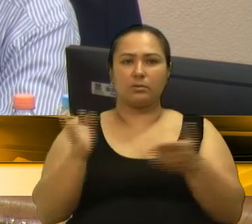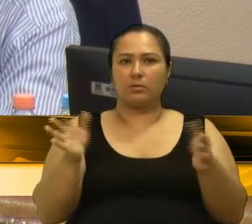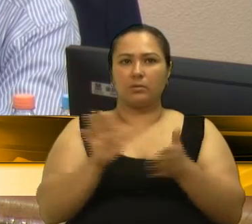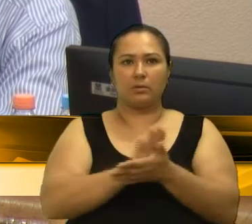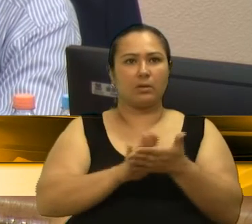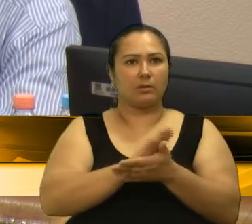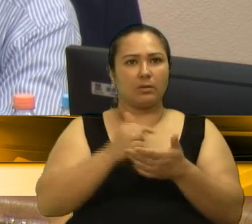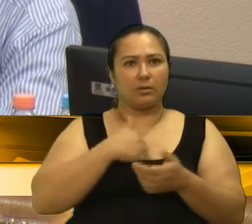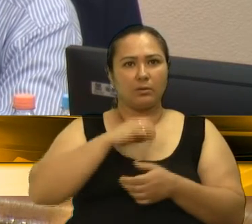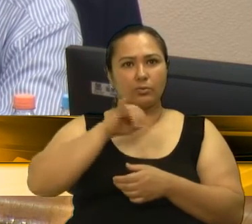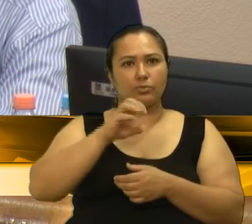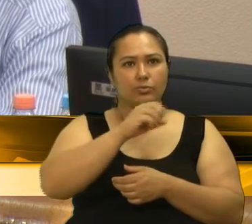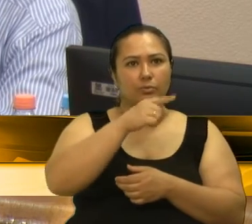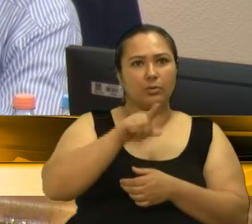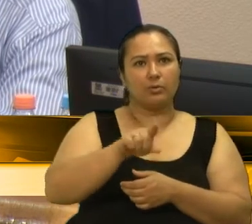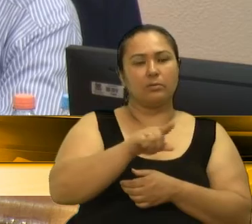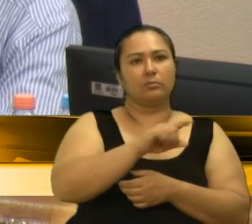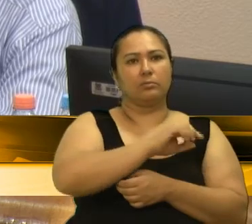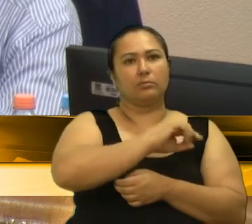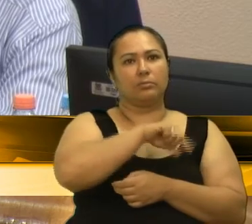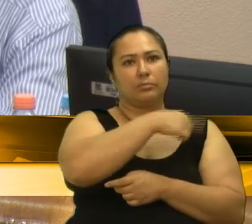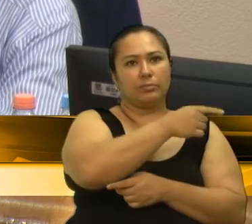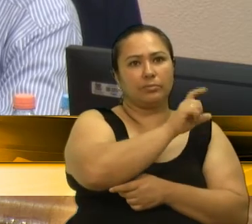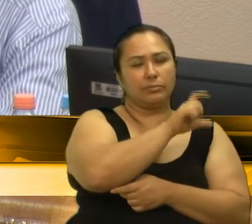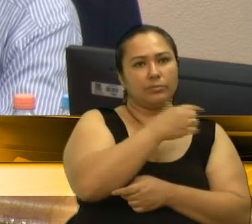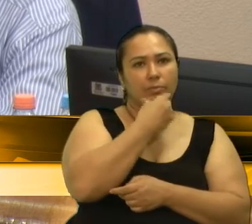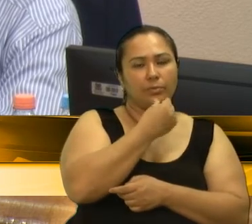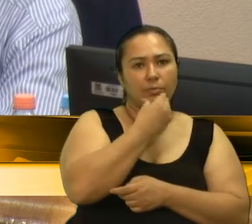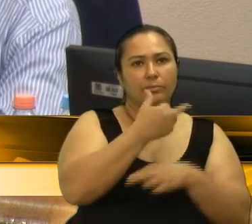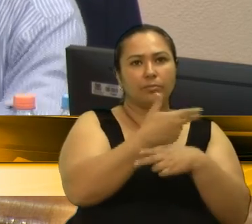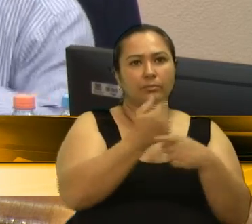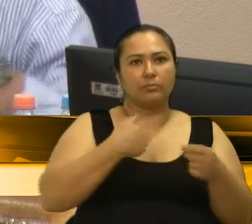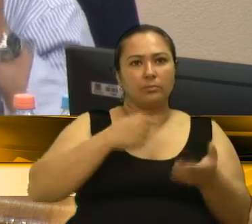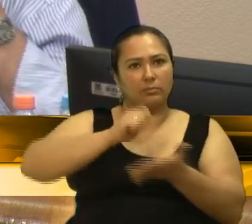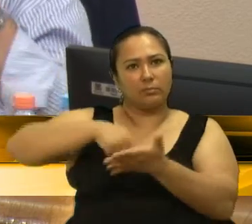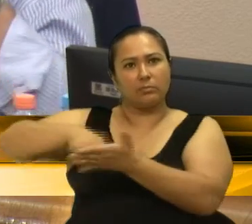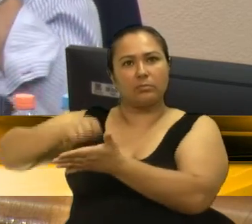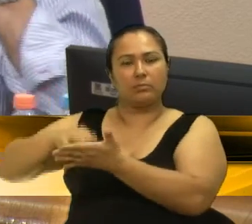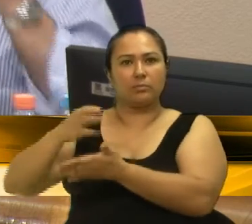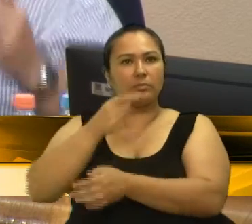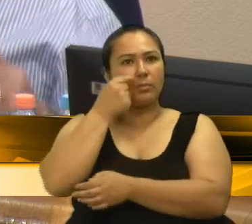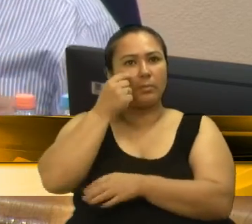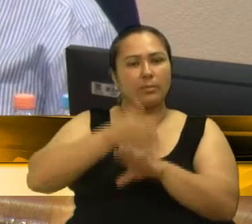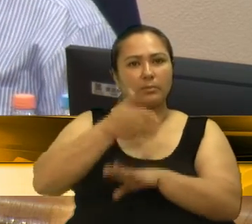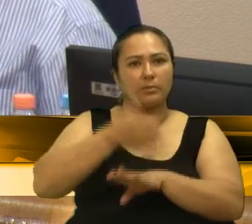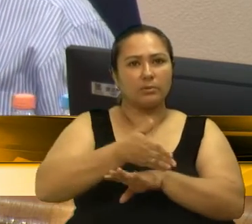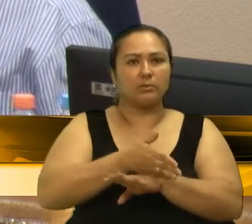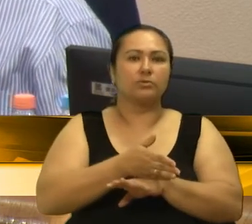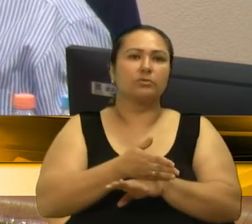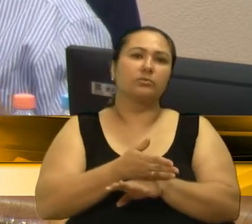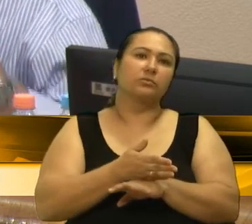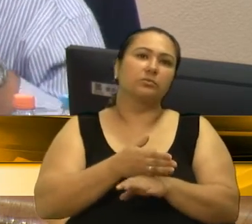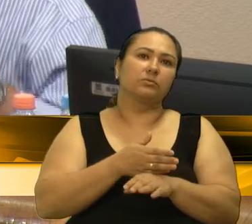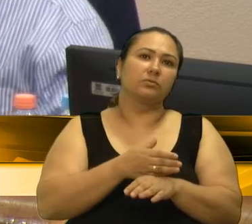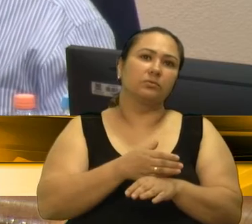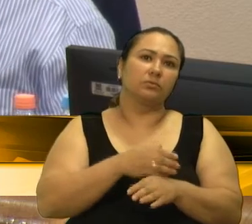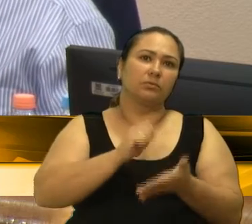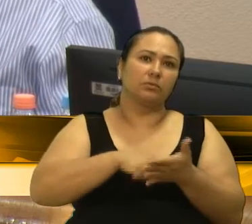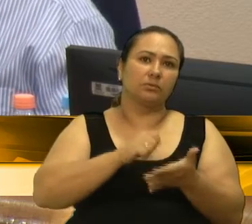João Josemar, o ex-PESE, lavra a presente ata, que vem assinada por mim e pelos demais presentes acima mencionados. Assinaturas,